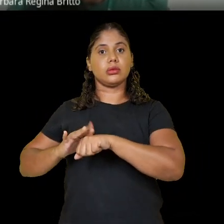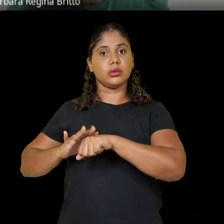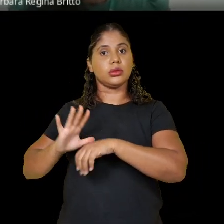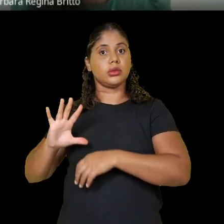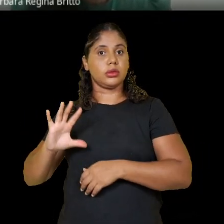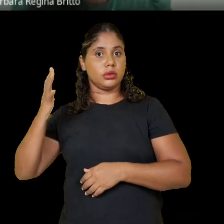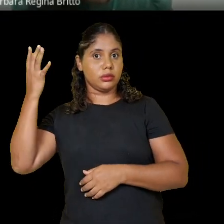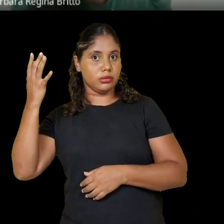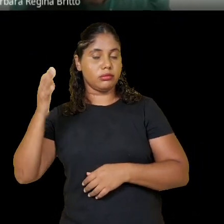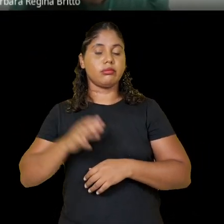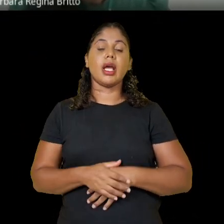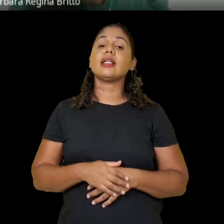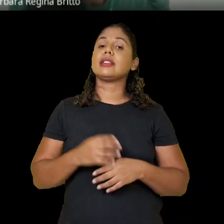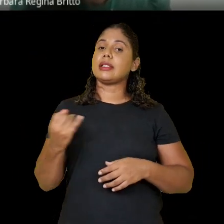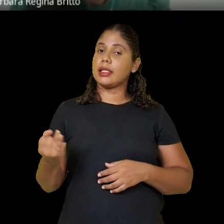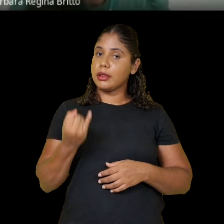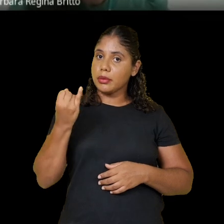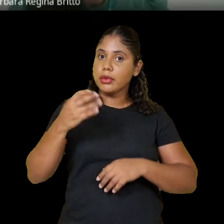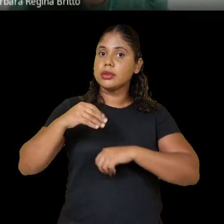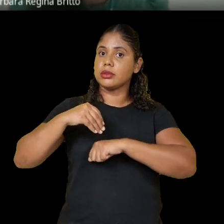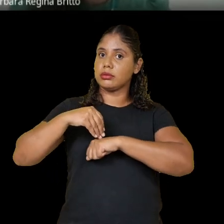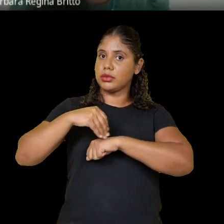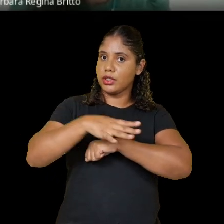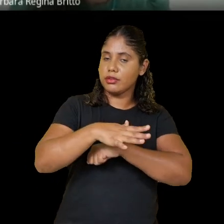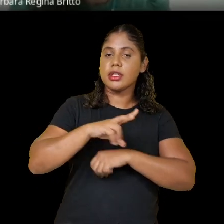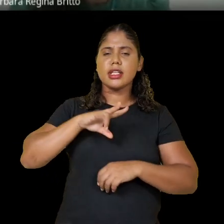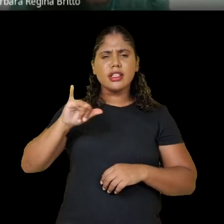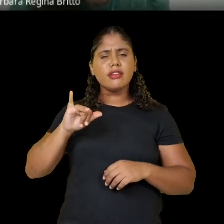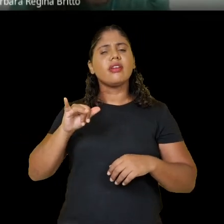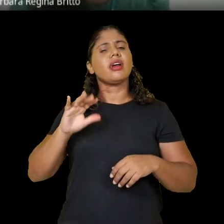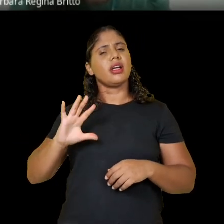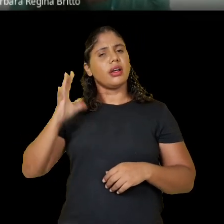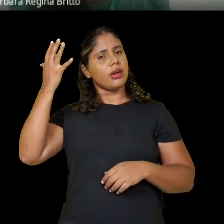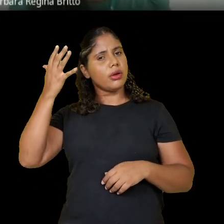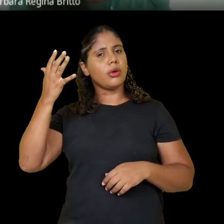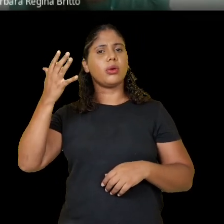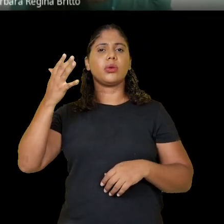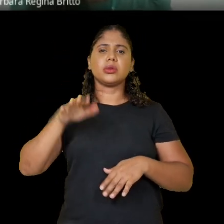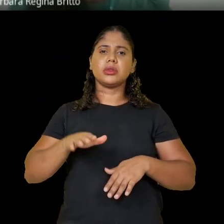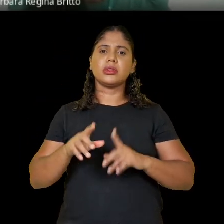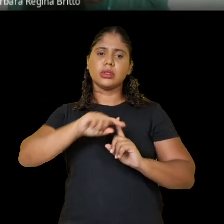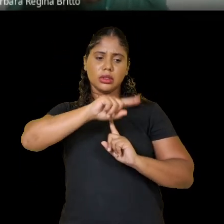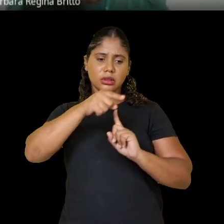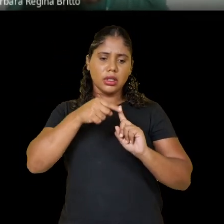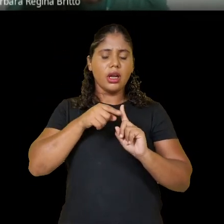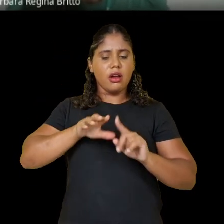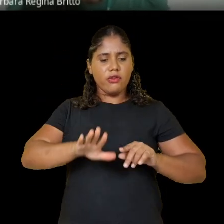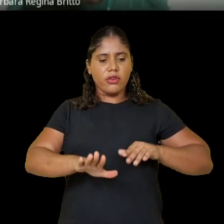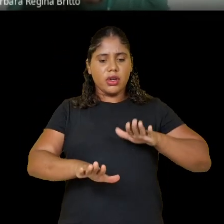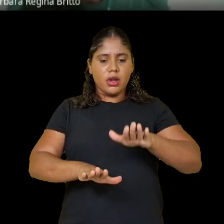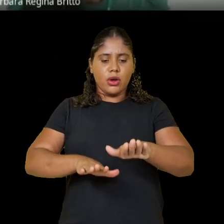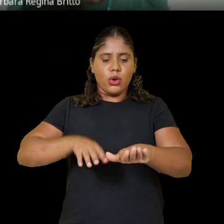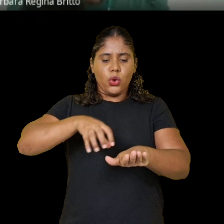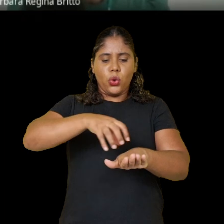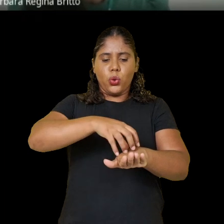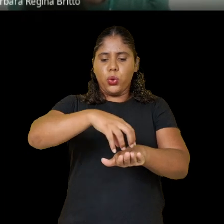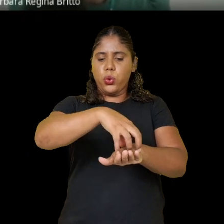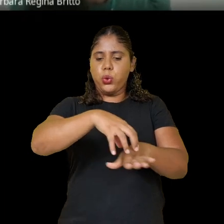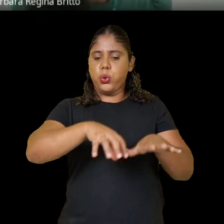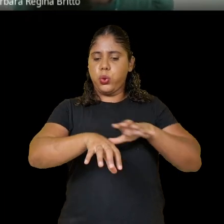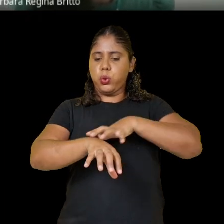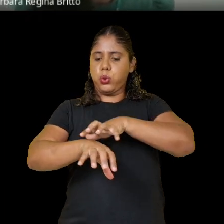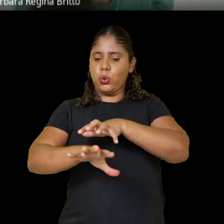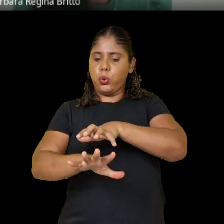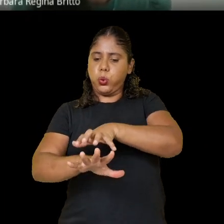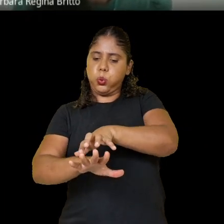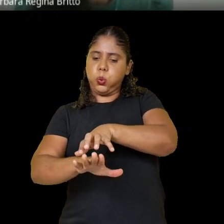desde que seja fisiológico, é esperado, principalmente nesse período da gestação que eu citei, e que tem algumas medidas que a gente pode ter cuidado, né? Que